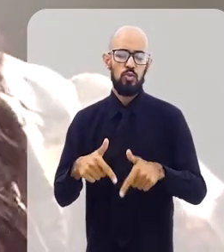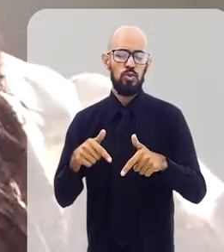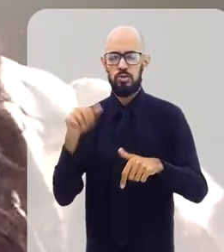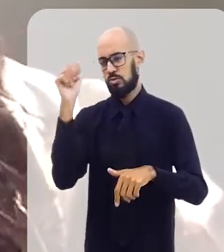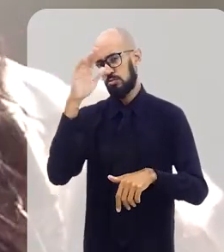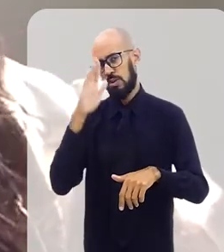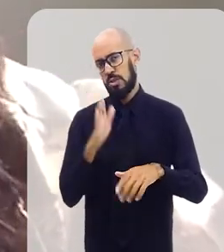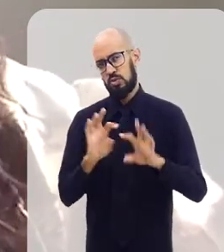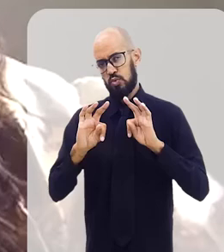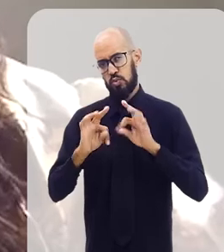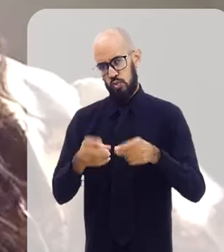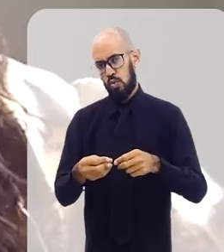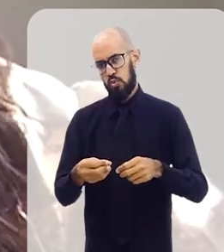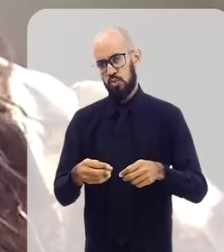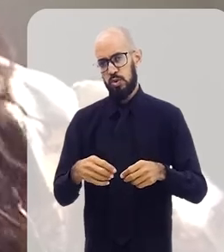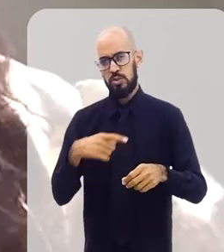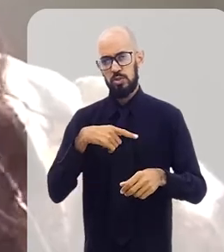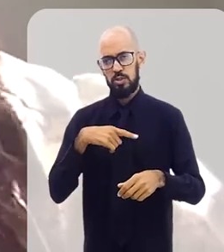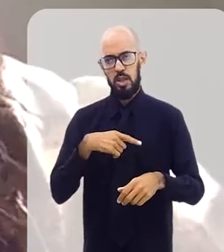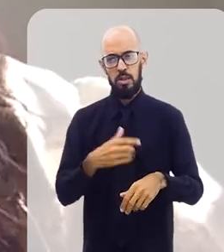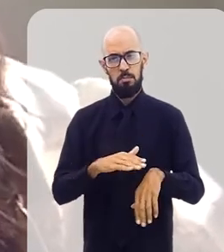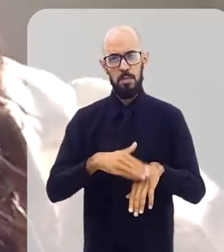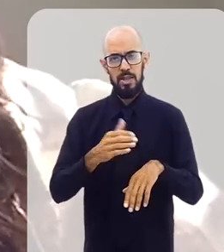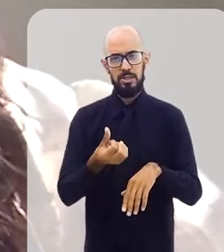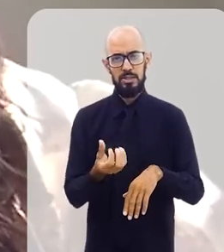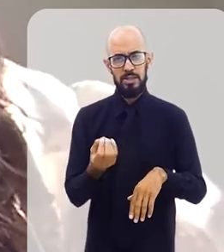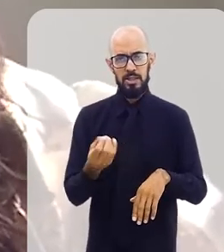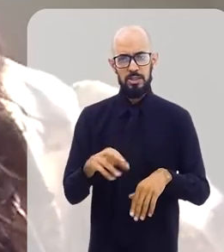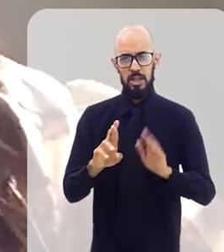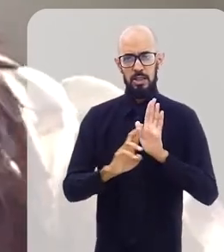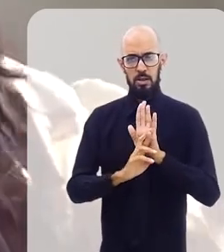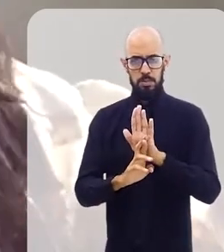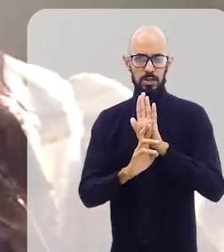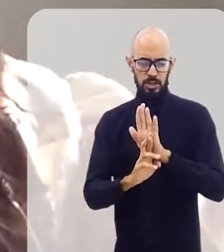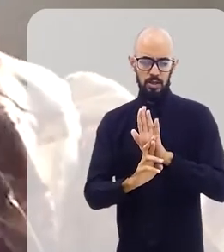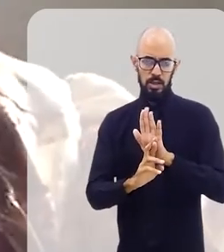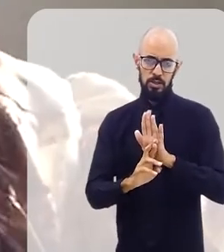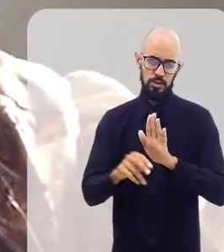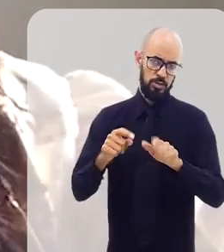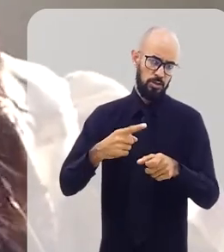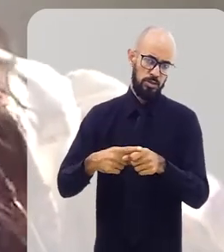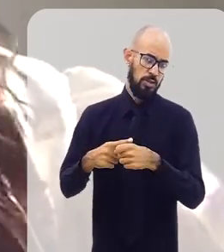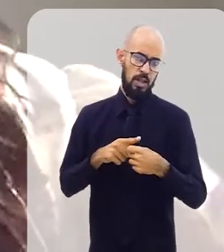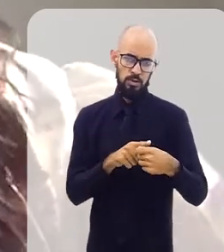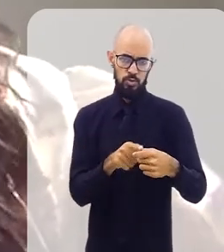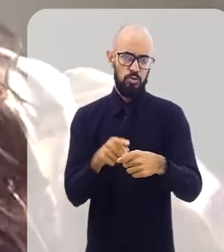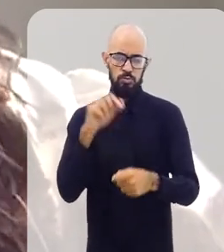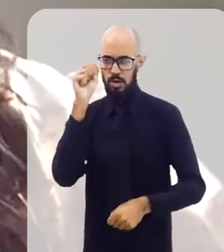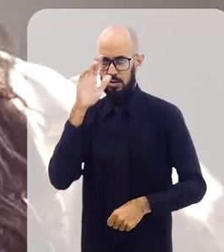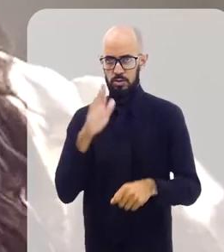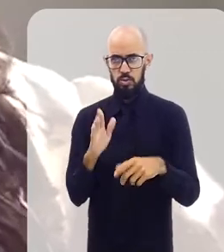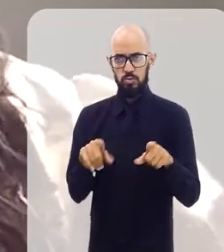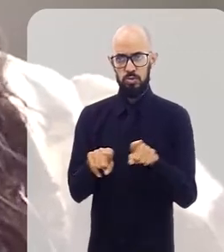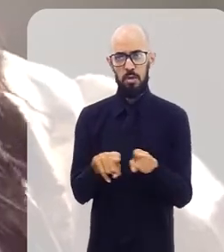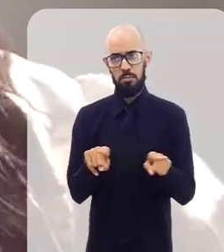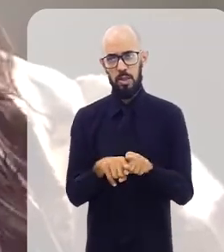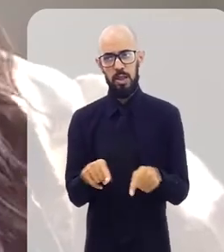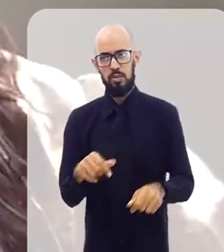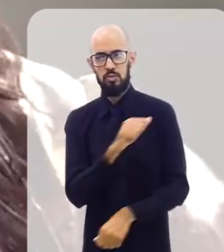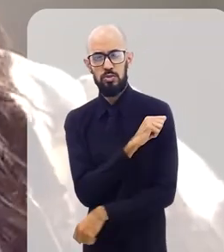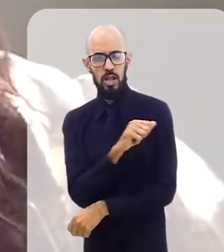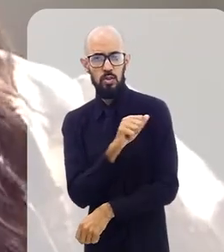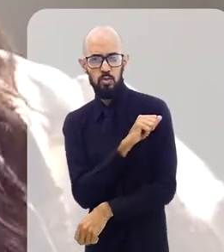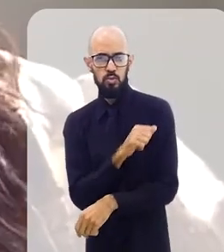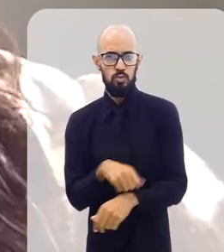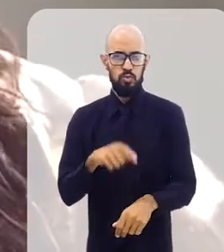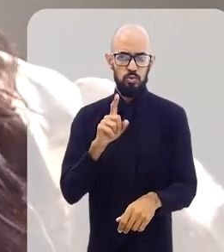nossos representantes locais. Nós temos mais de 60 representantes em diversas cidades do Brasil. E por meio dos nossos estudantes e